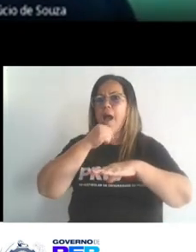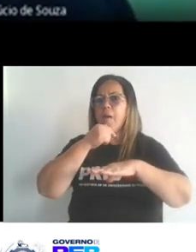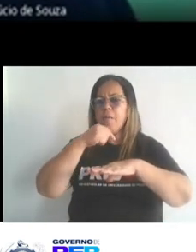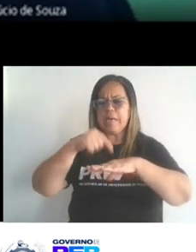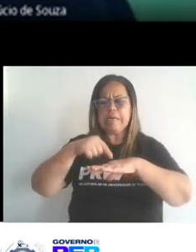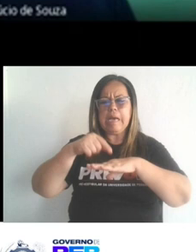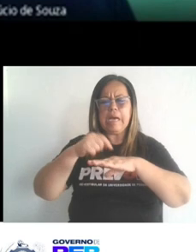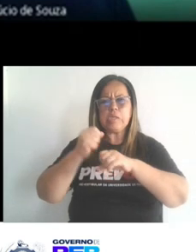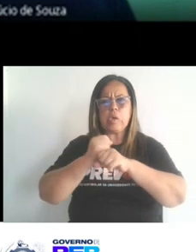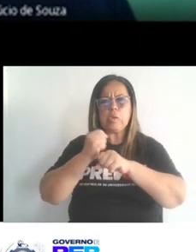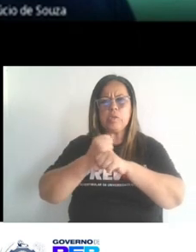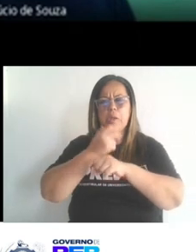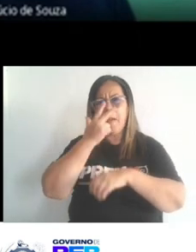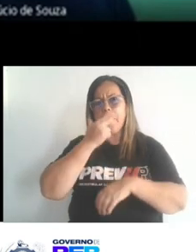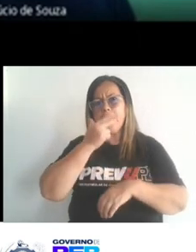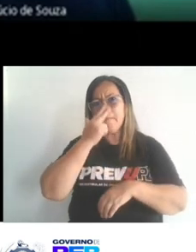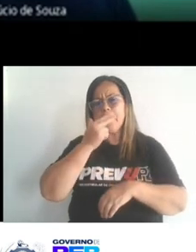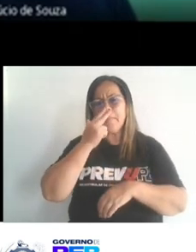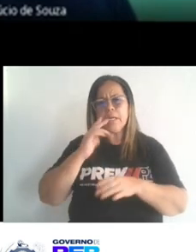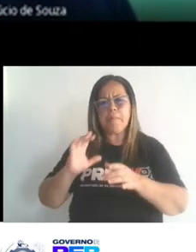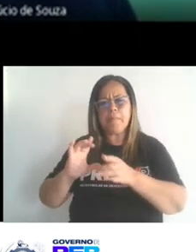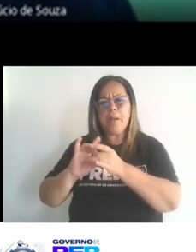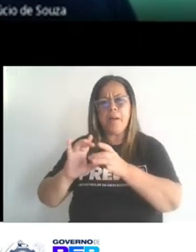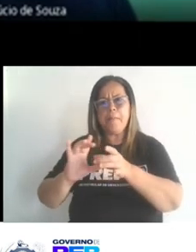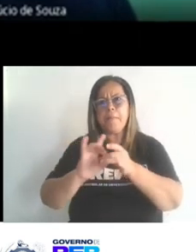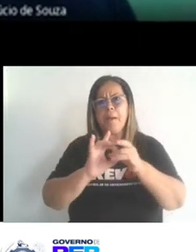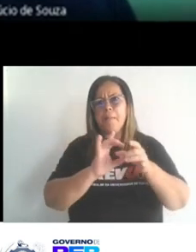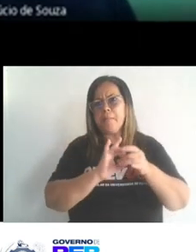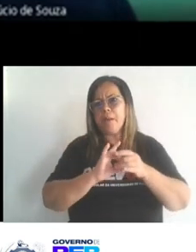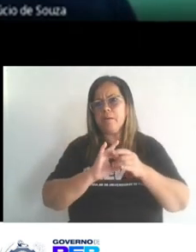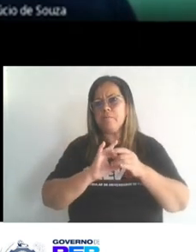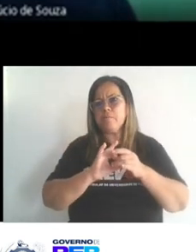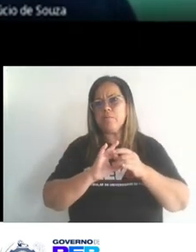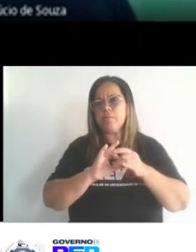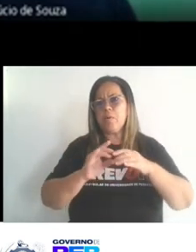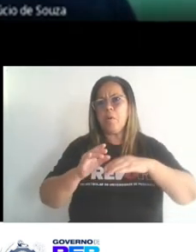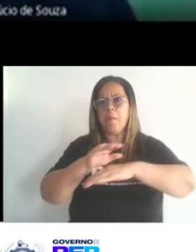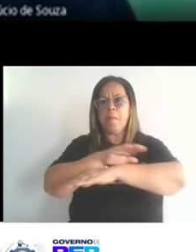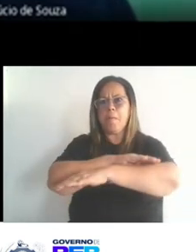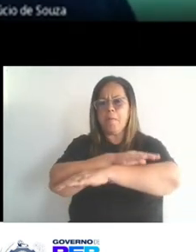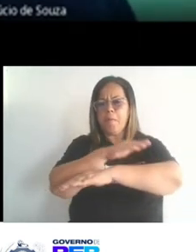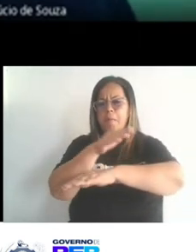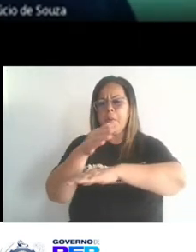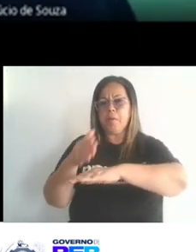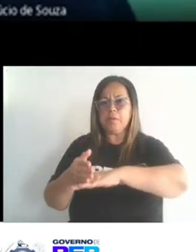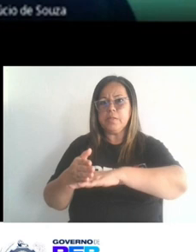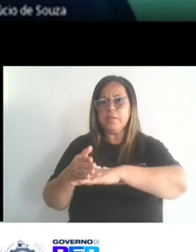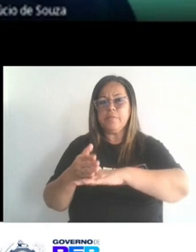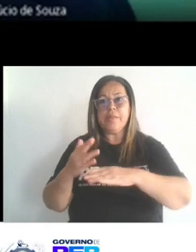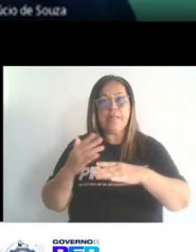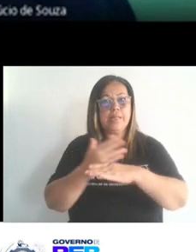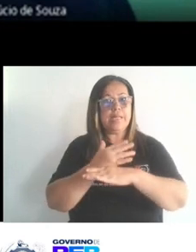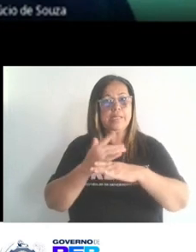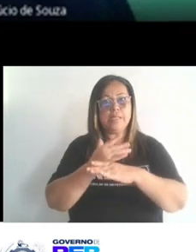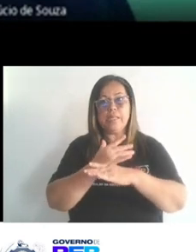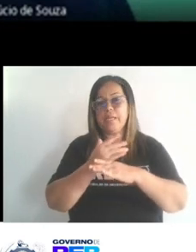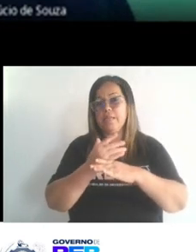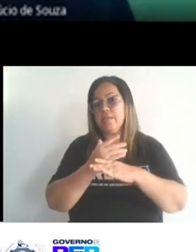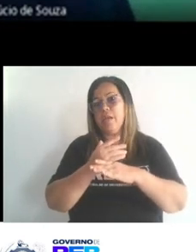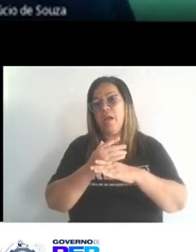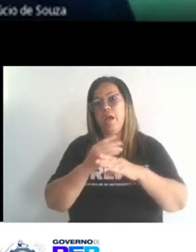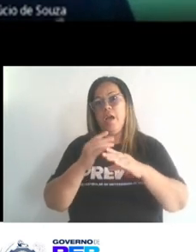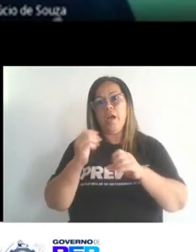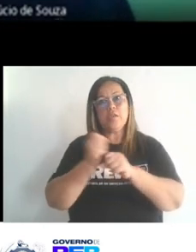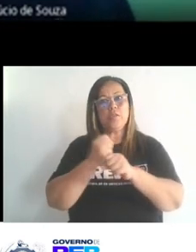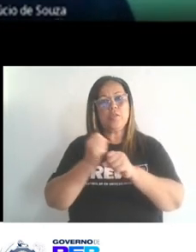parecem se interligar por meio de pontes no centro da cidade as construções são maiores e lembram